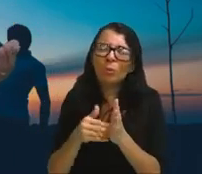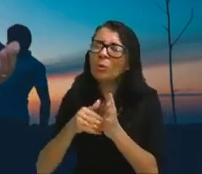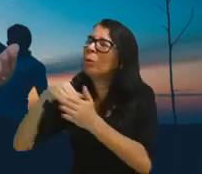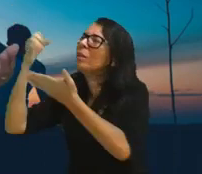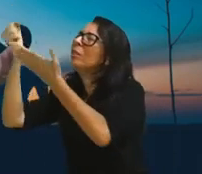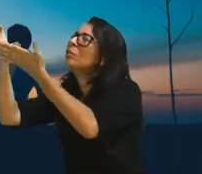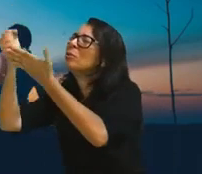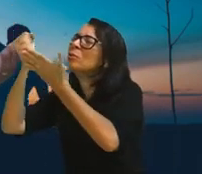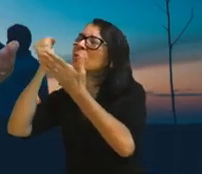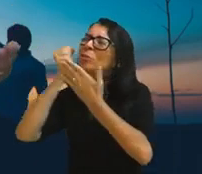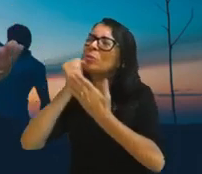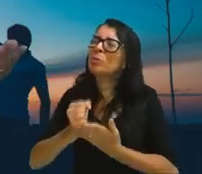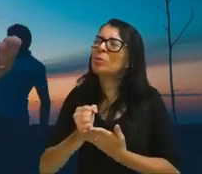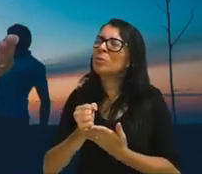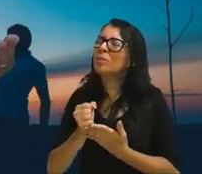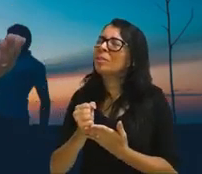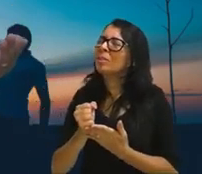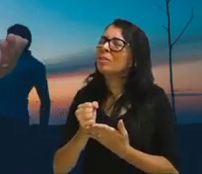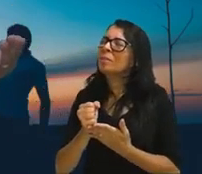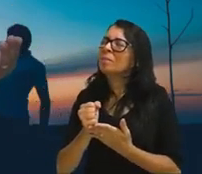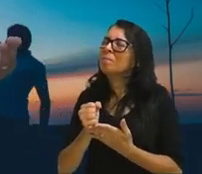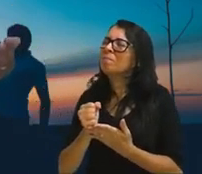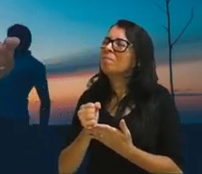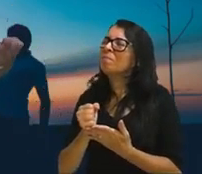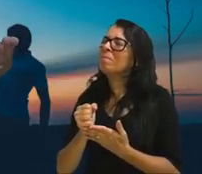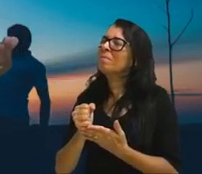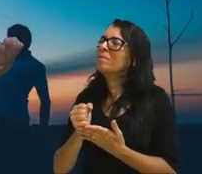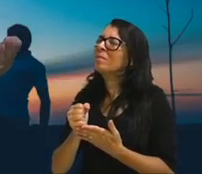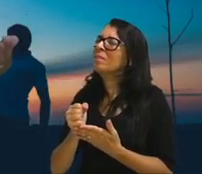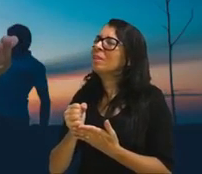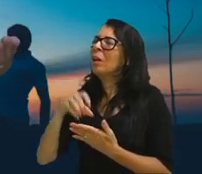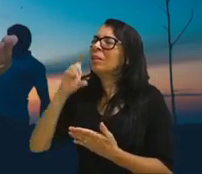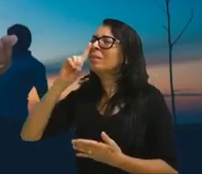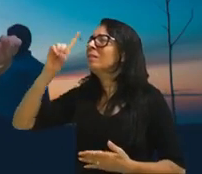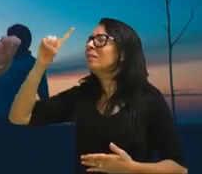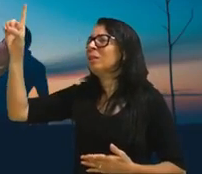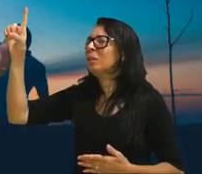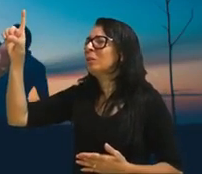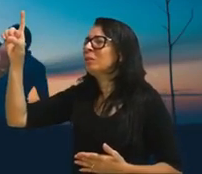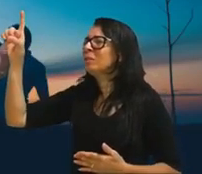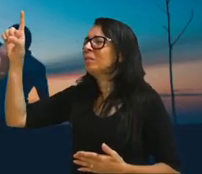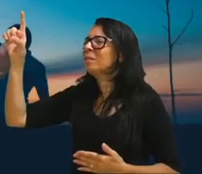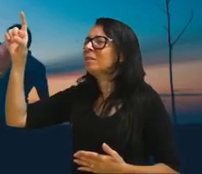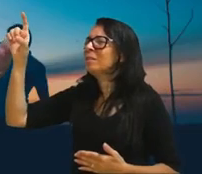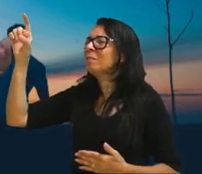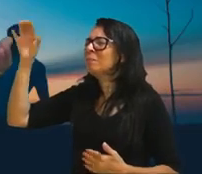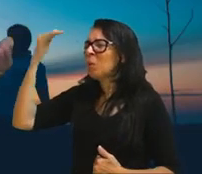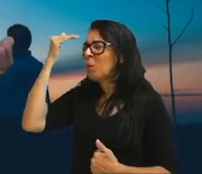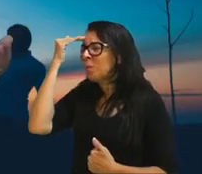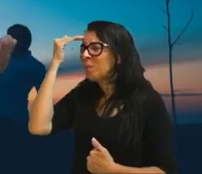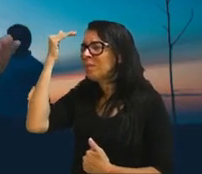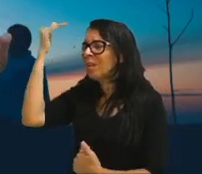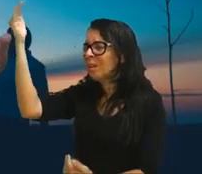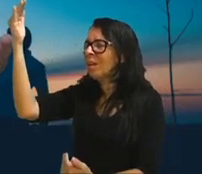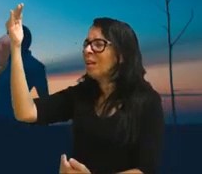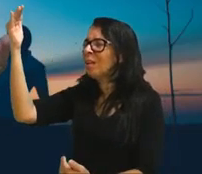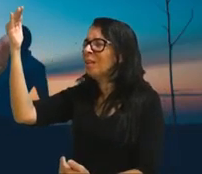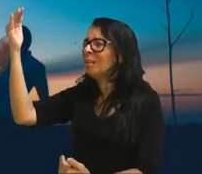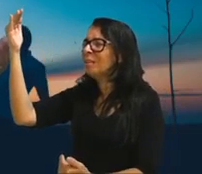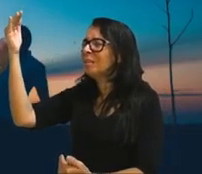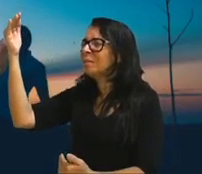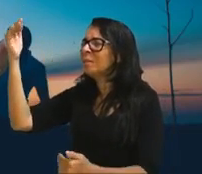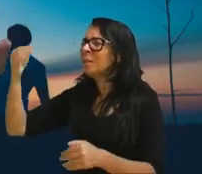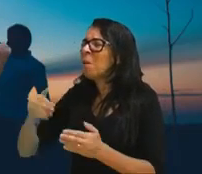te agradecer, ó Pai, pelos nossos governantes, Senhor, pelos nossos governantes municipais, pelos nossos governantes